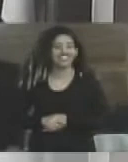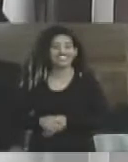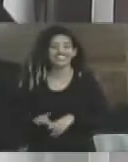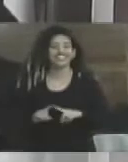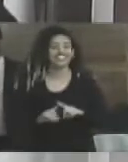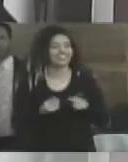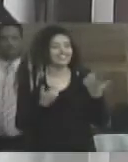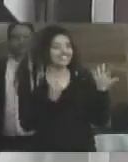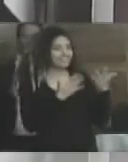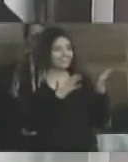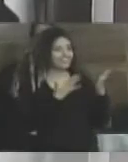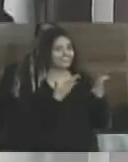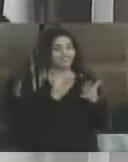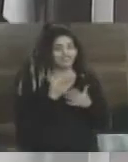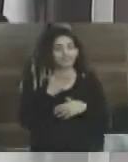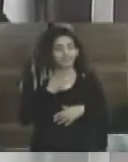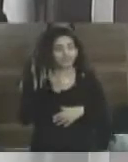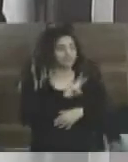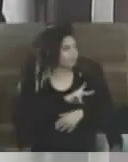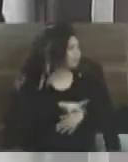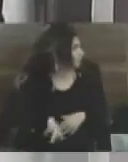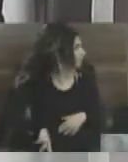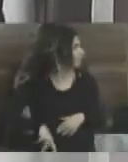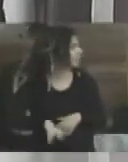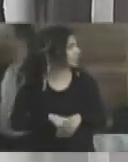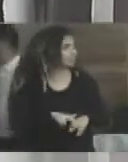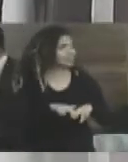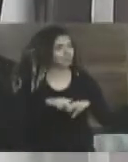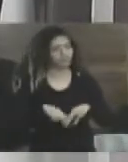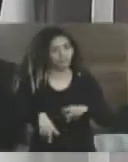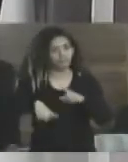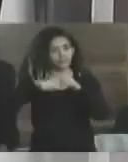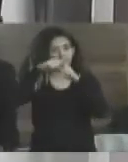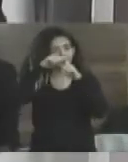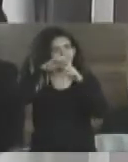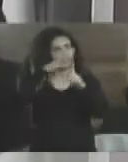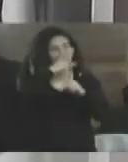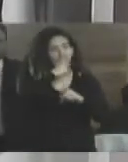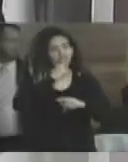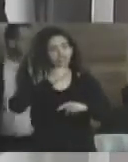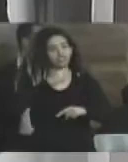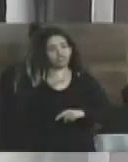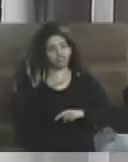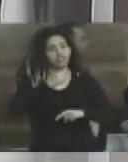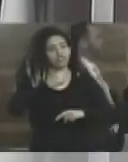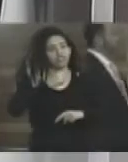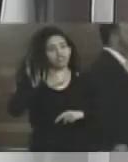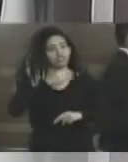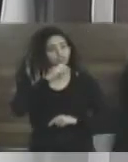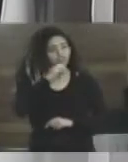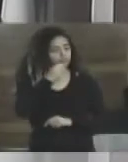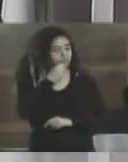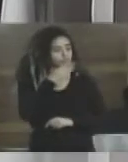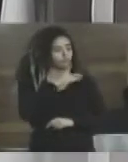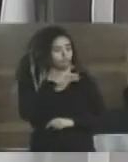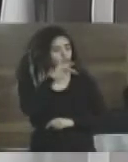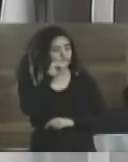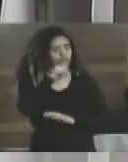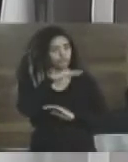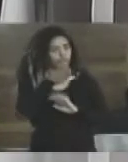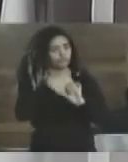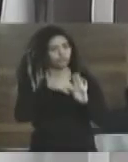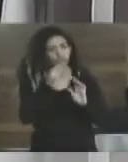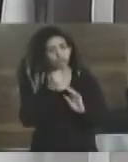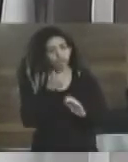Mas, ó, parabéns ao nosso presidente pela linda cruz. No mais, uma boa tarde. Um bom dia a todos, quase